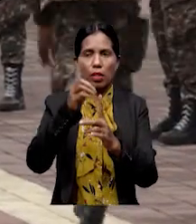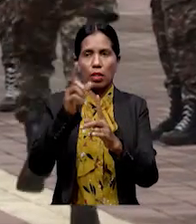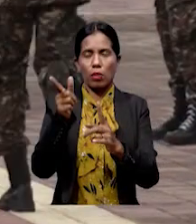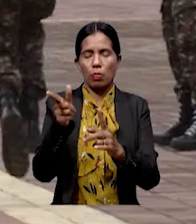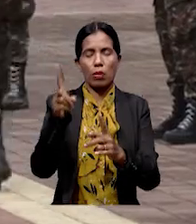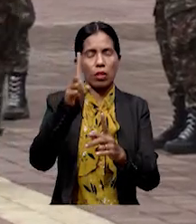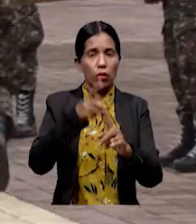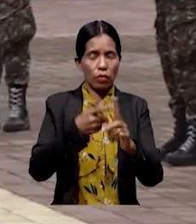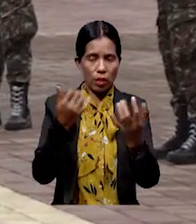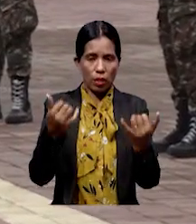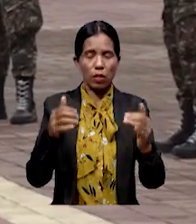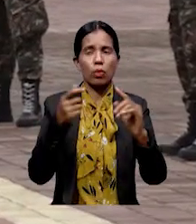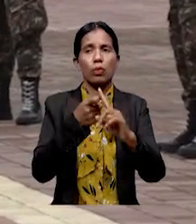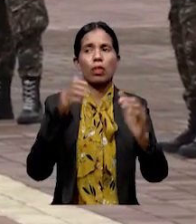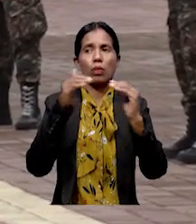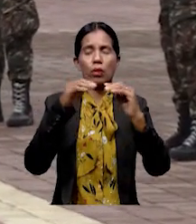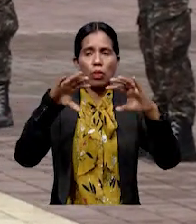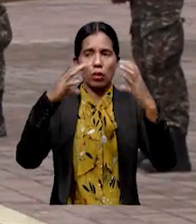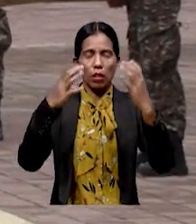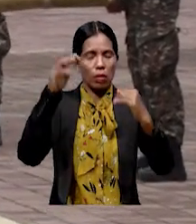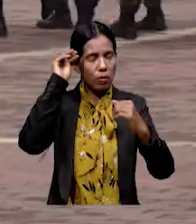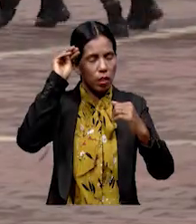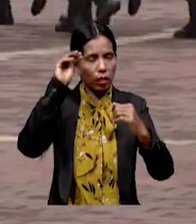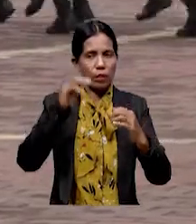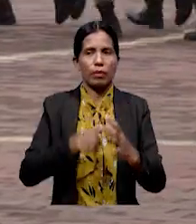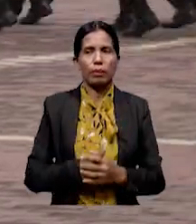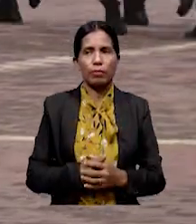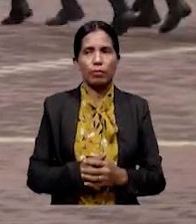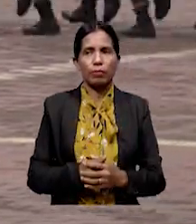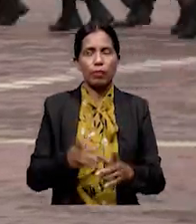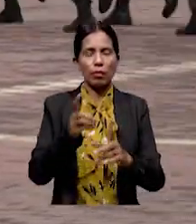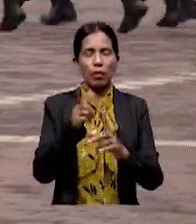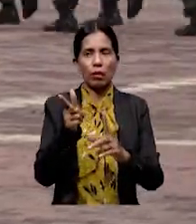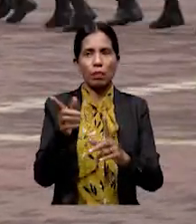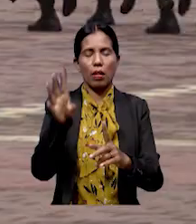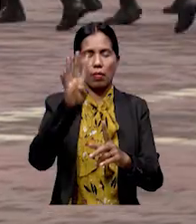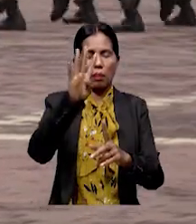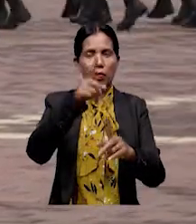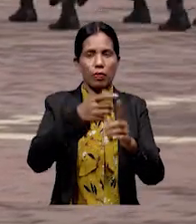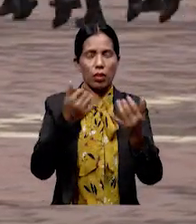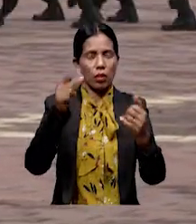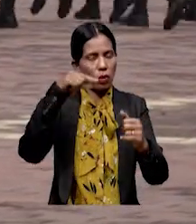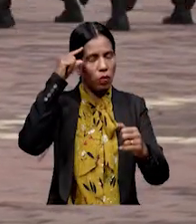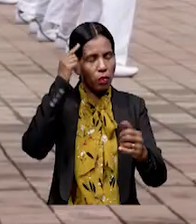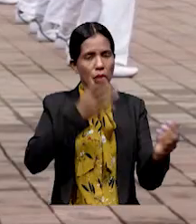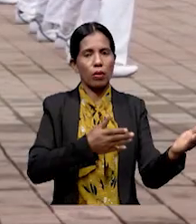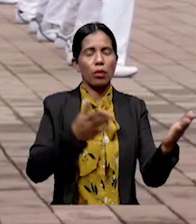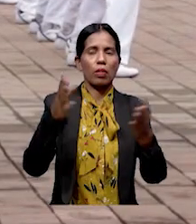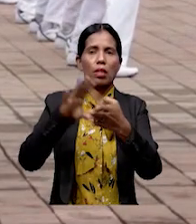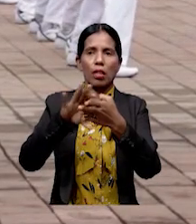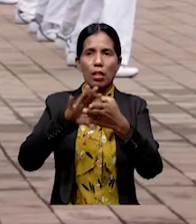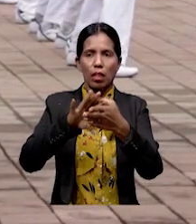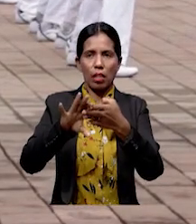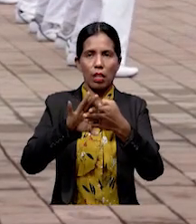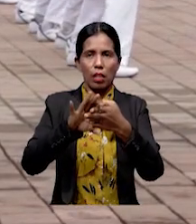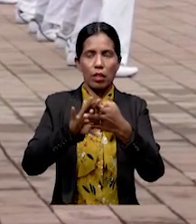fulang ne, liu si reunião conselho ministro extraordinário. No e halorong runusing hat fulang ne, governo encaminha carta reforma tenente